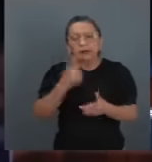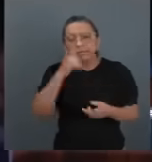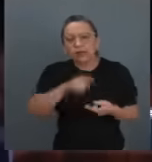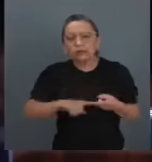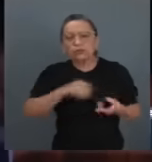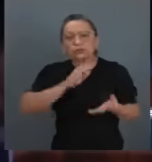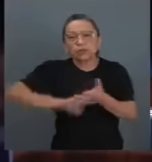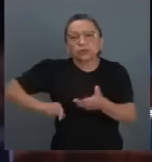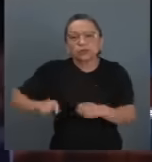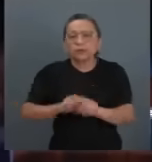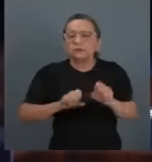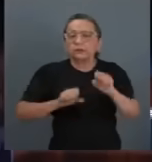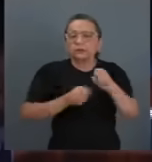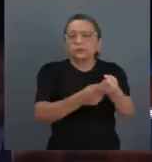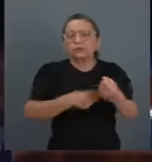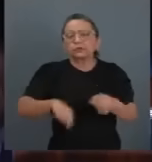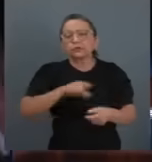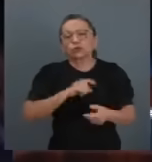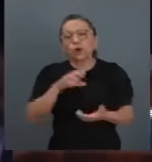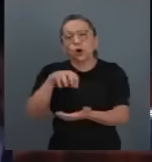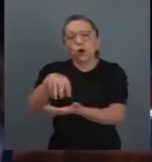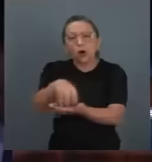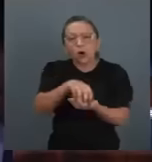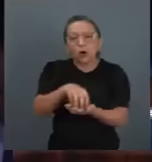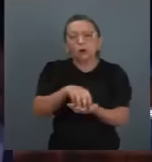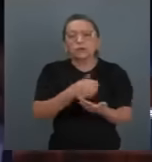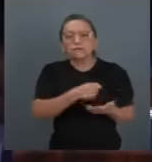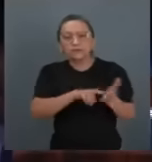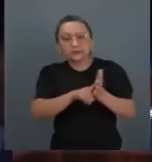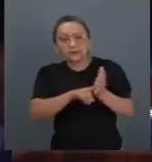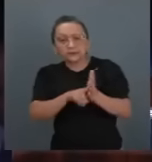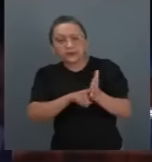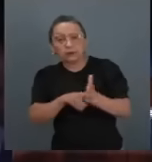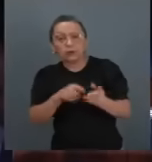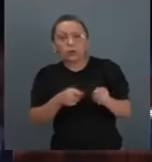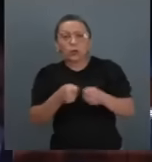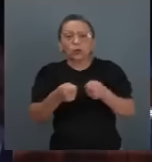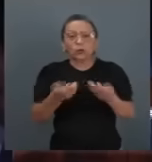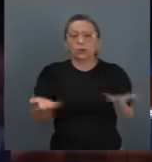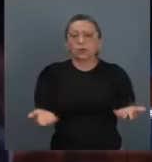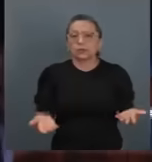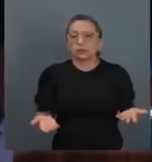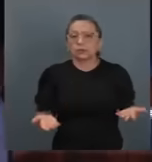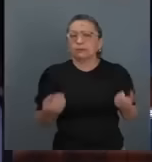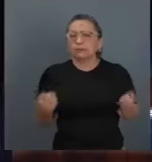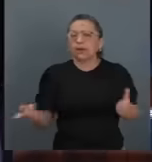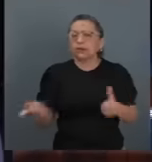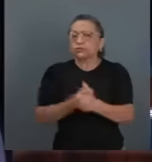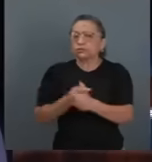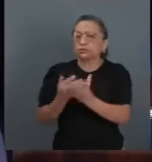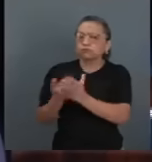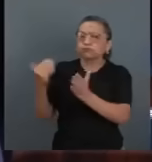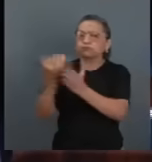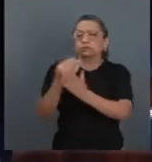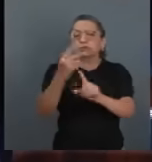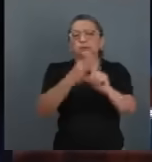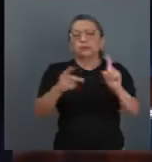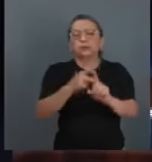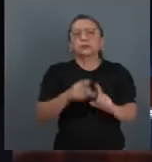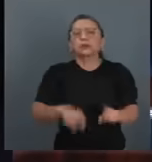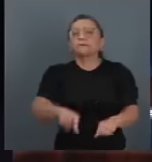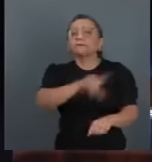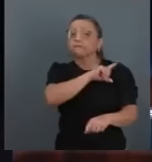sonegação, fortalecimento de órgãos de fiscalização e controle. A dívida acumulada da Previdência, se voltarmos no